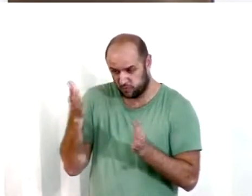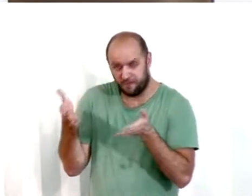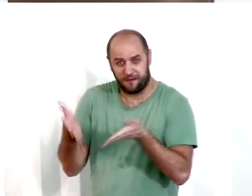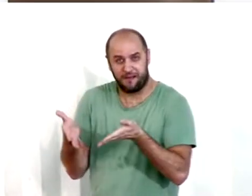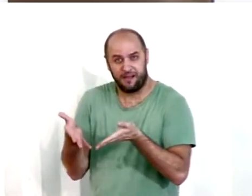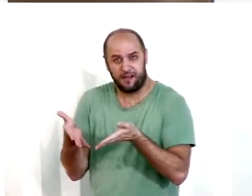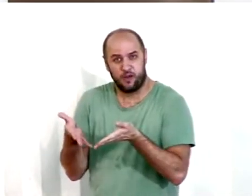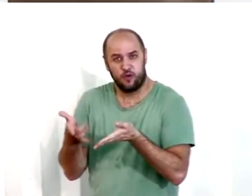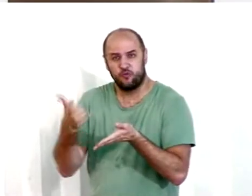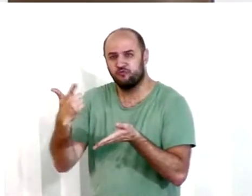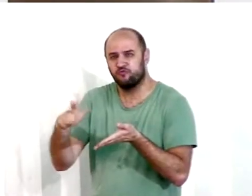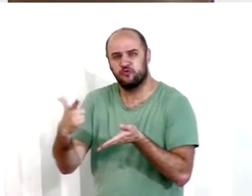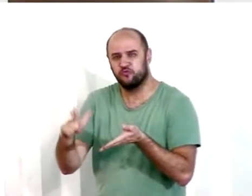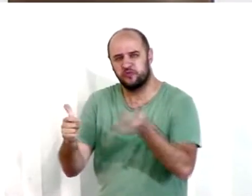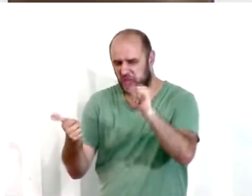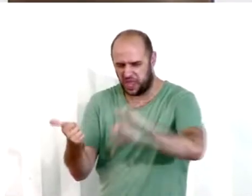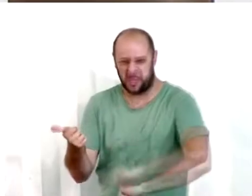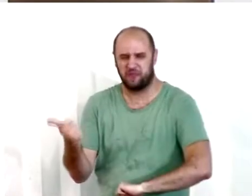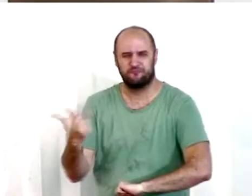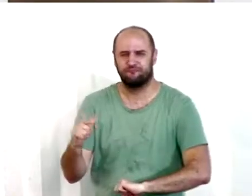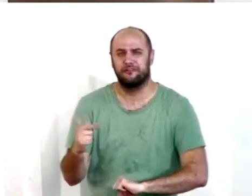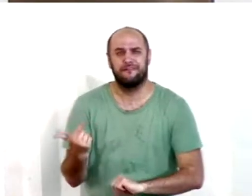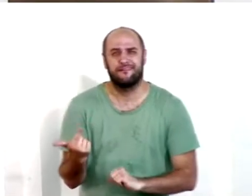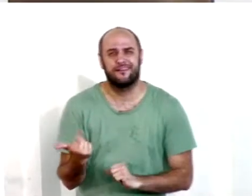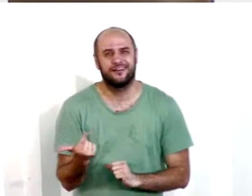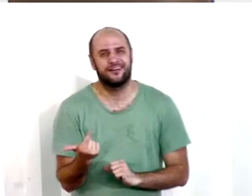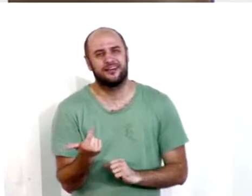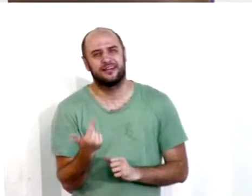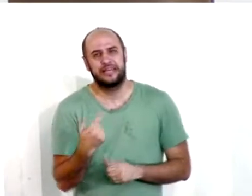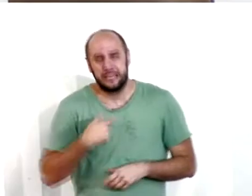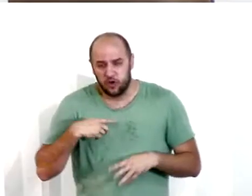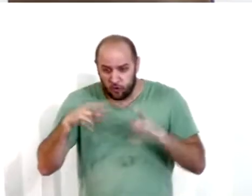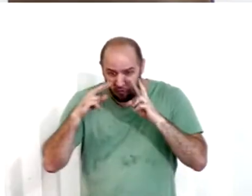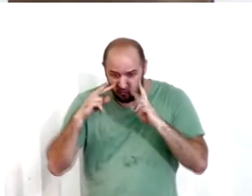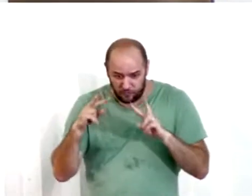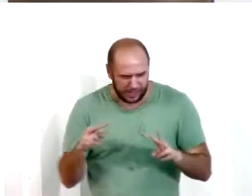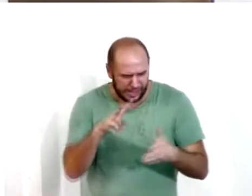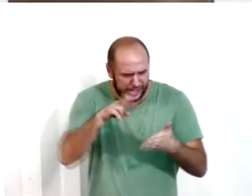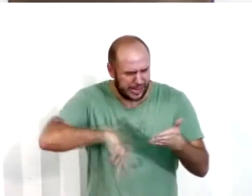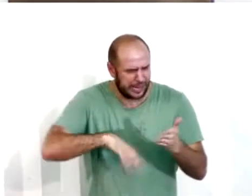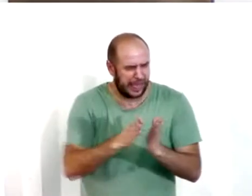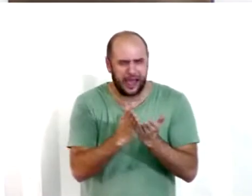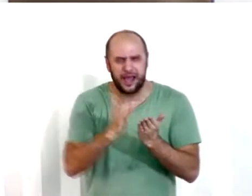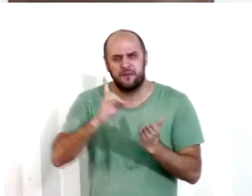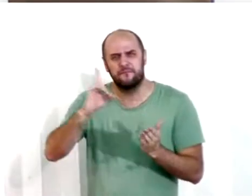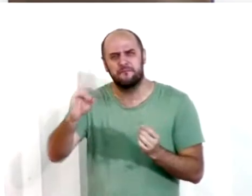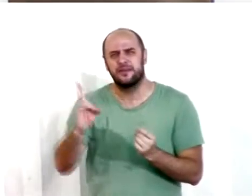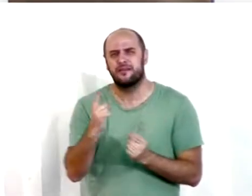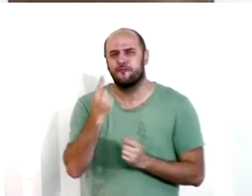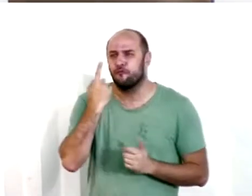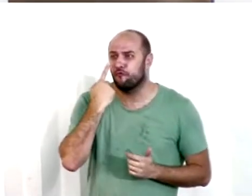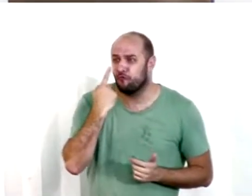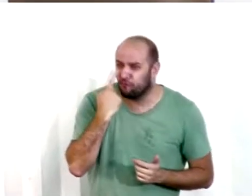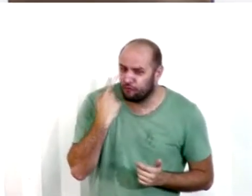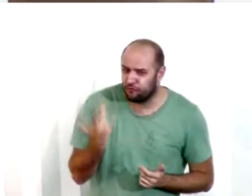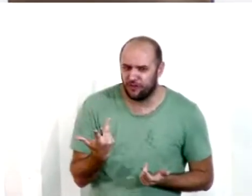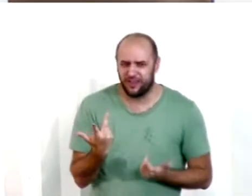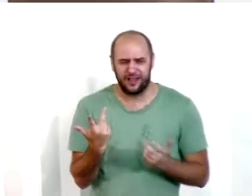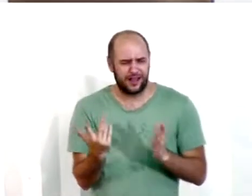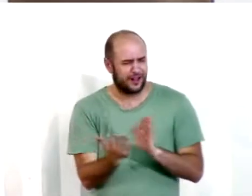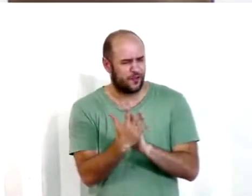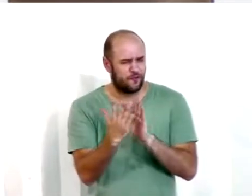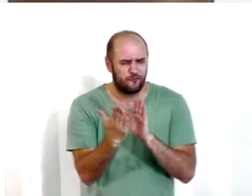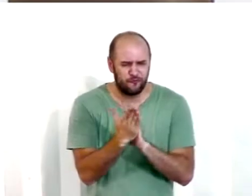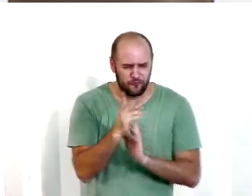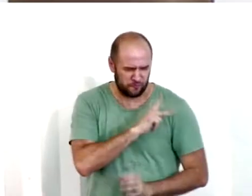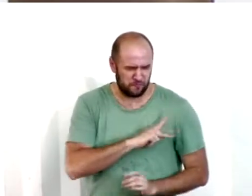em Cristo Jesus. Queridos, quando eu olho para isso, quando eu leio esse texto, quando eu vejo esse louvor